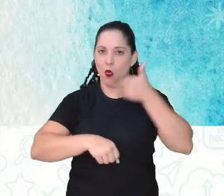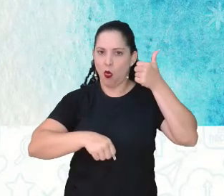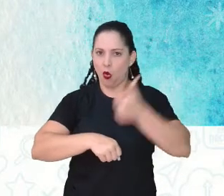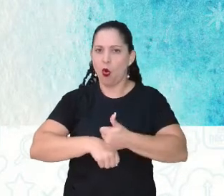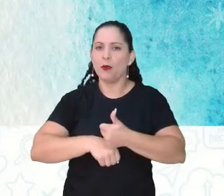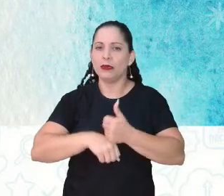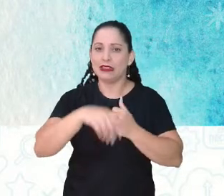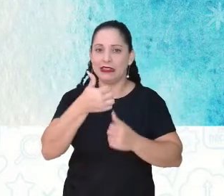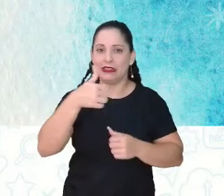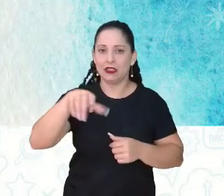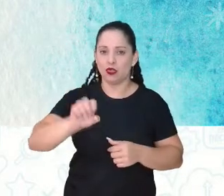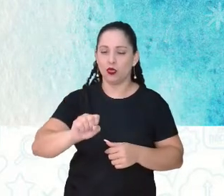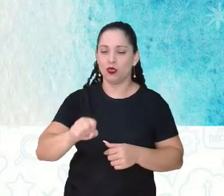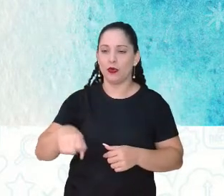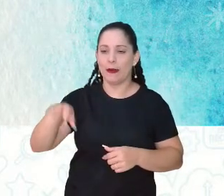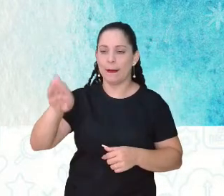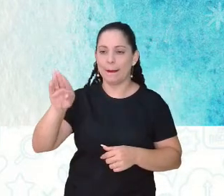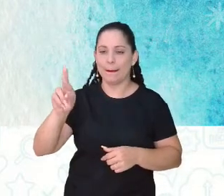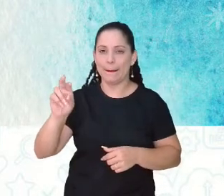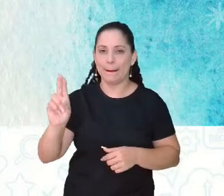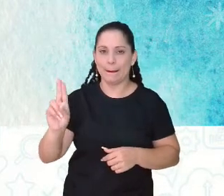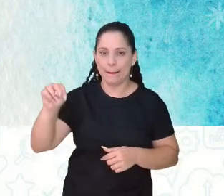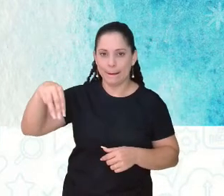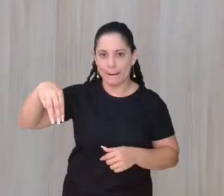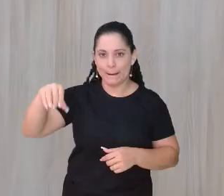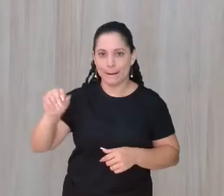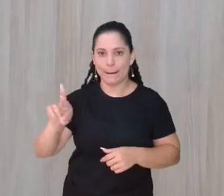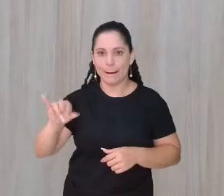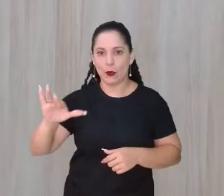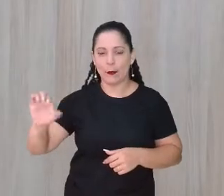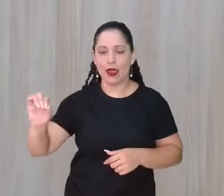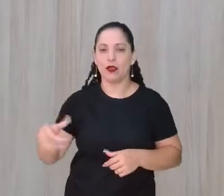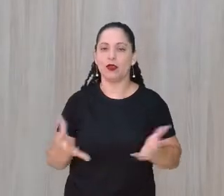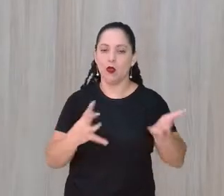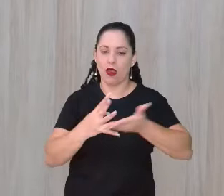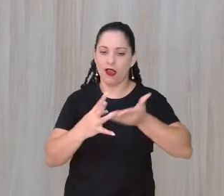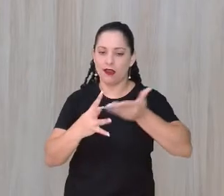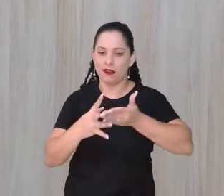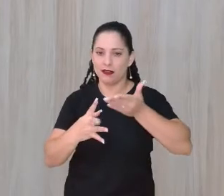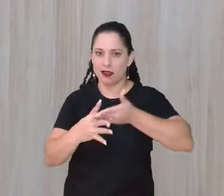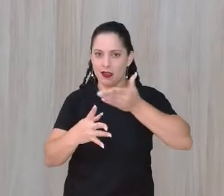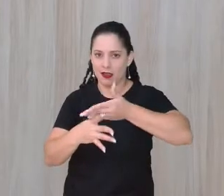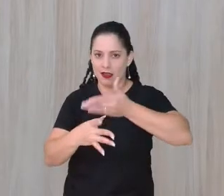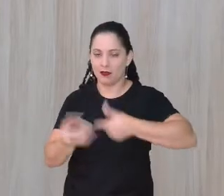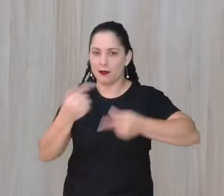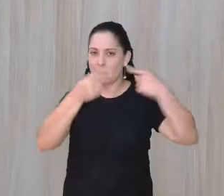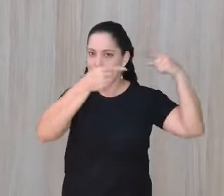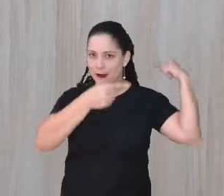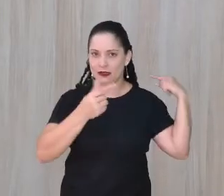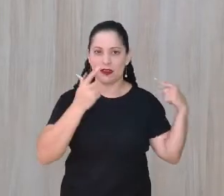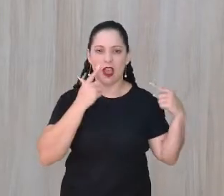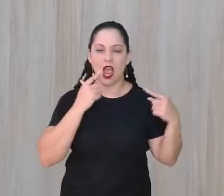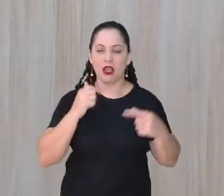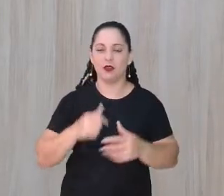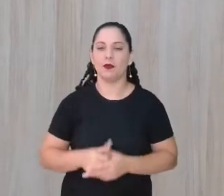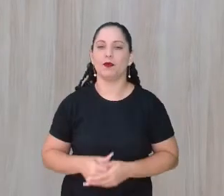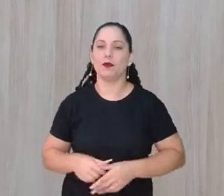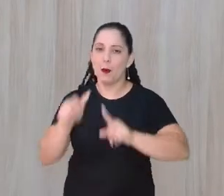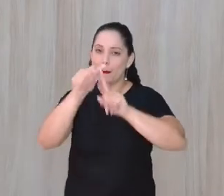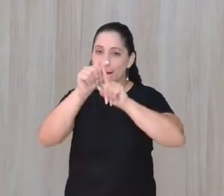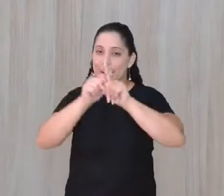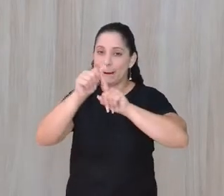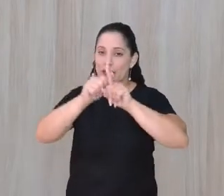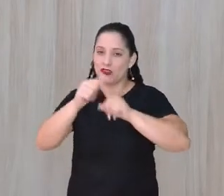18 Brumário, que Brumário também era um mês daquele calendário revolucionário, certo? Então, era um mês ali